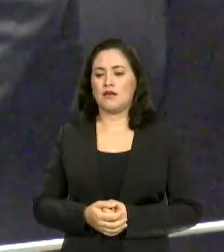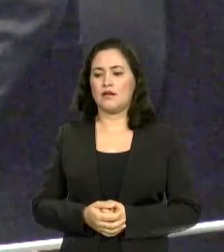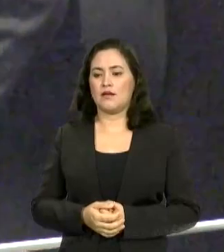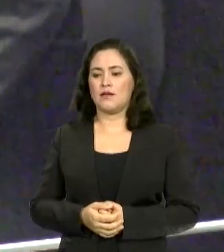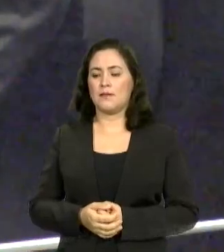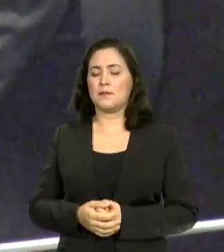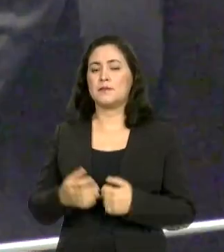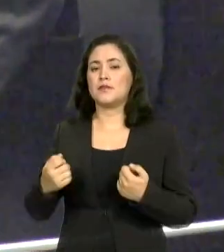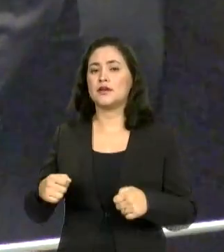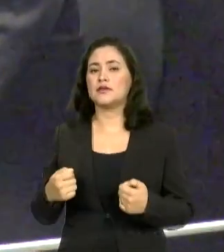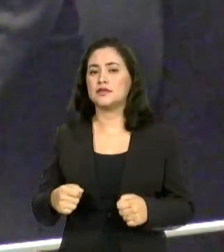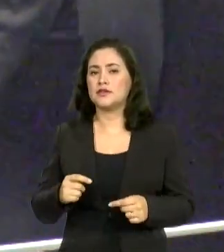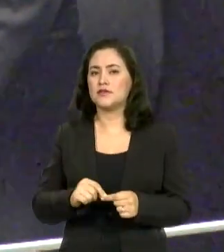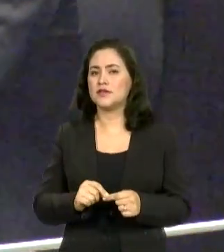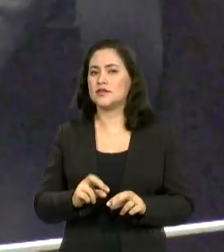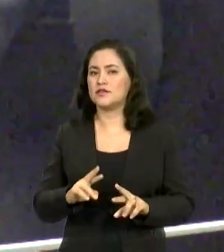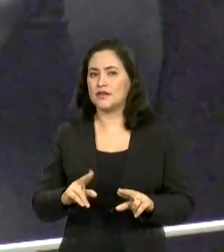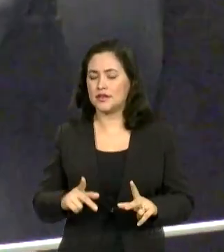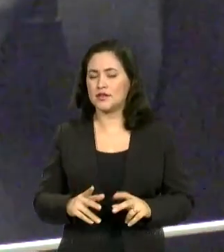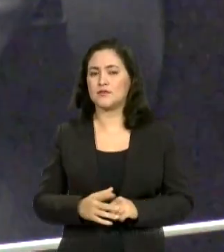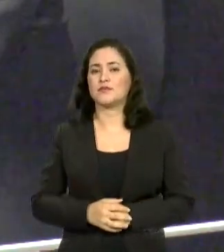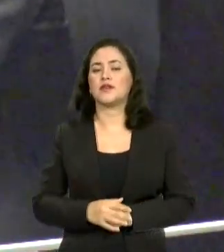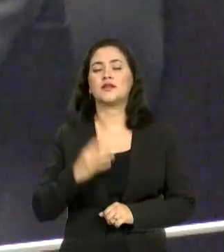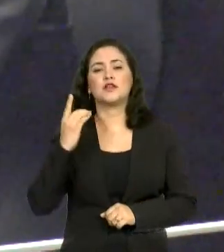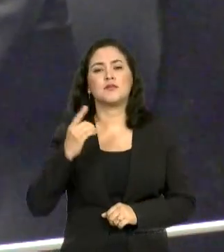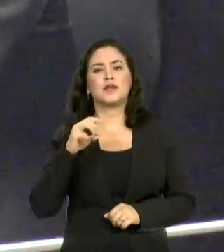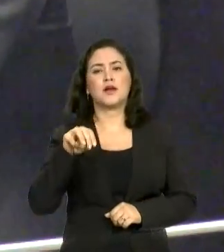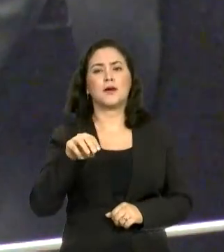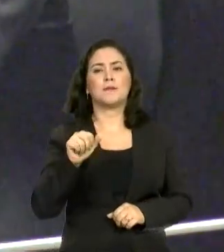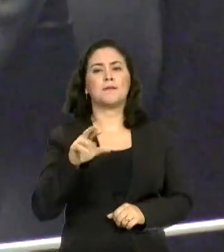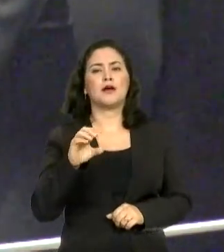aqui de uma maneira muito simples,